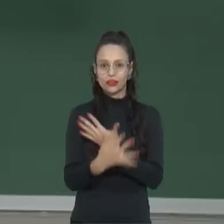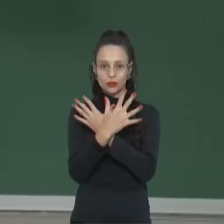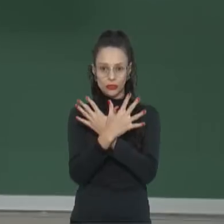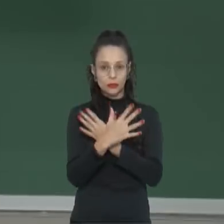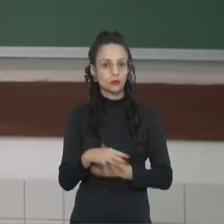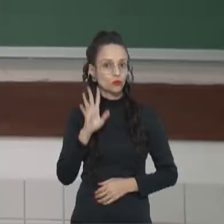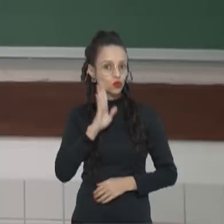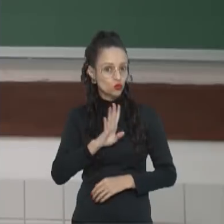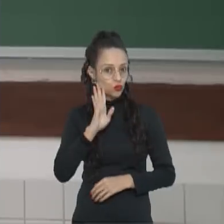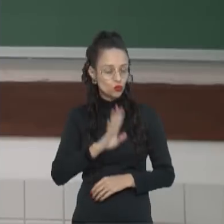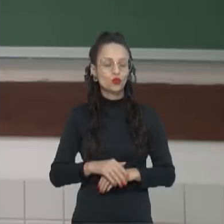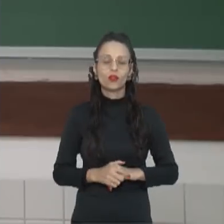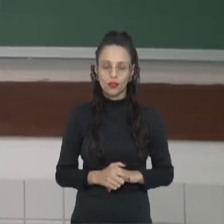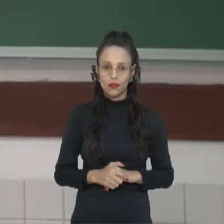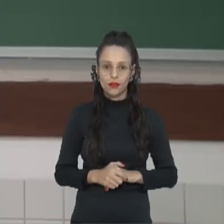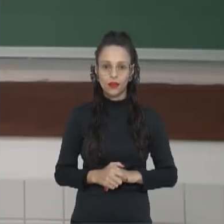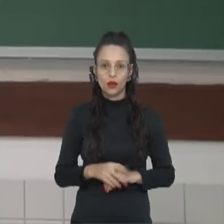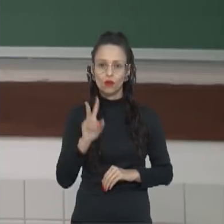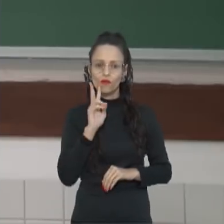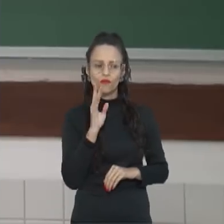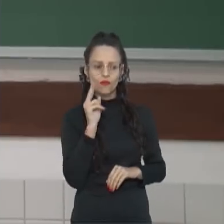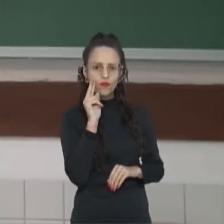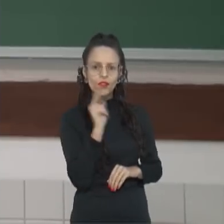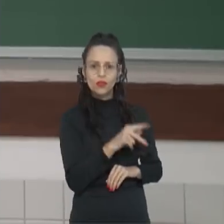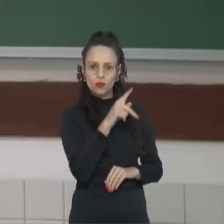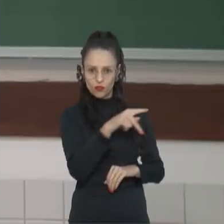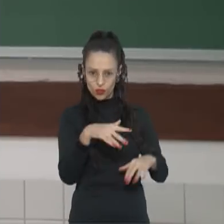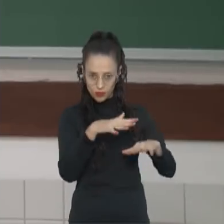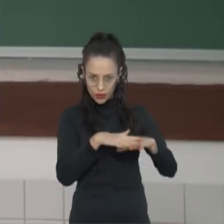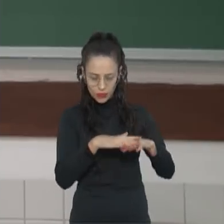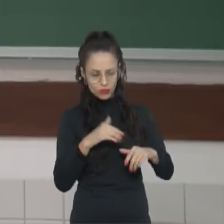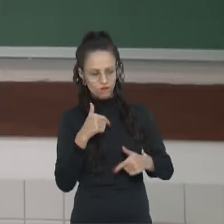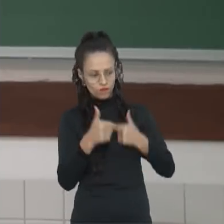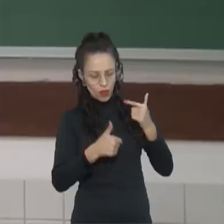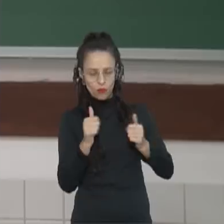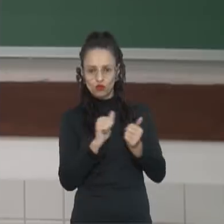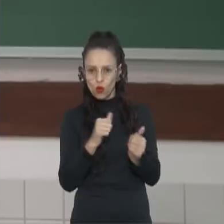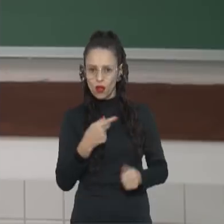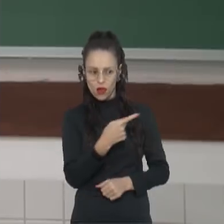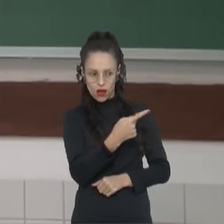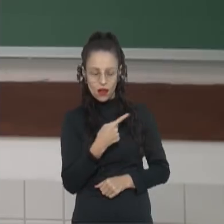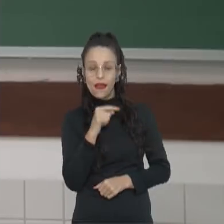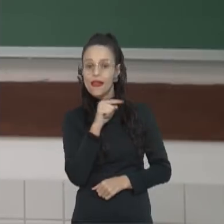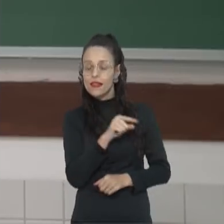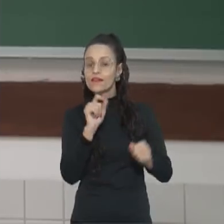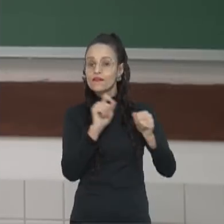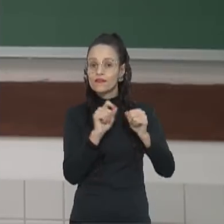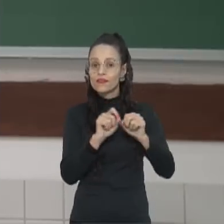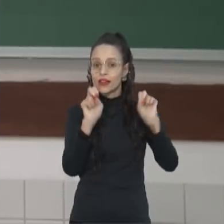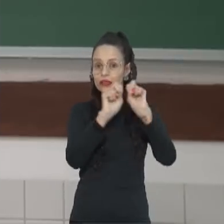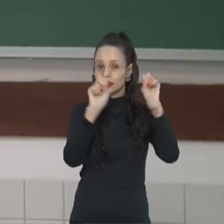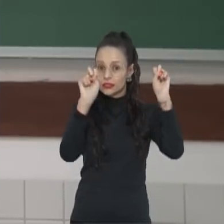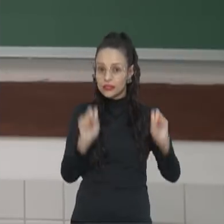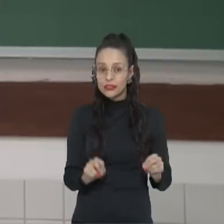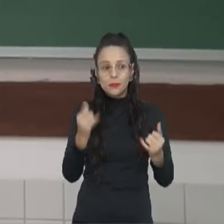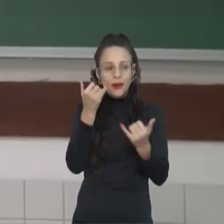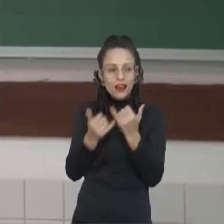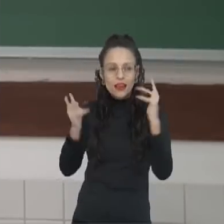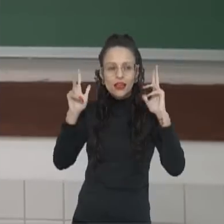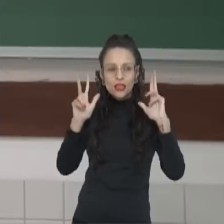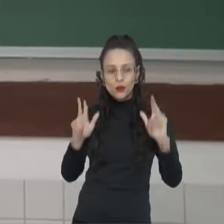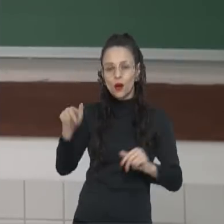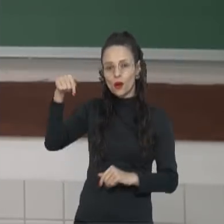cordas, muito legal. Conheci um trabalho de uma professora de matemática, que trabalhei junto com ela, professora Lu, ela fez um sistema de quipus